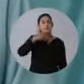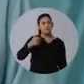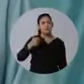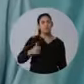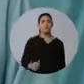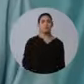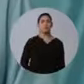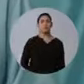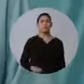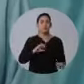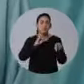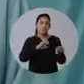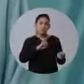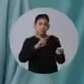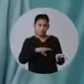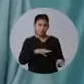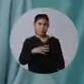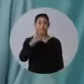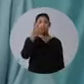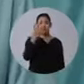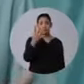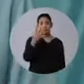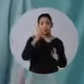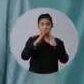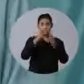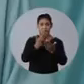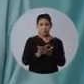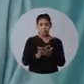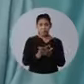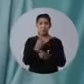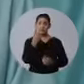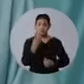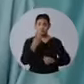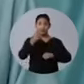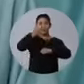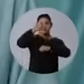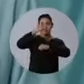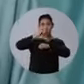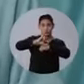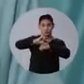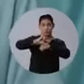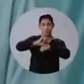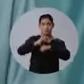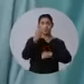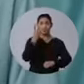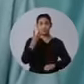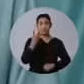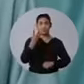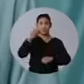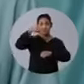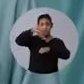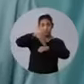educação, vamos implantar 4 colégios militares, 1 na capital e 3 no interior. Modernizar